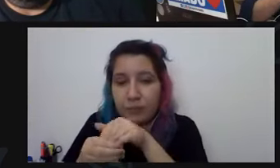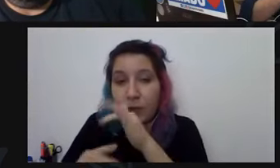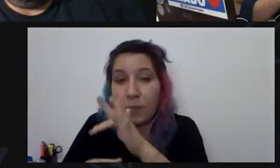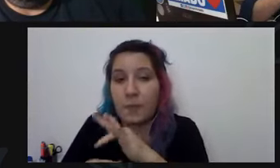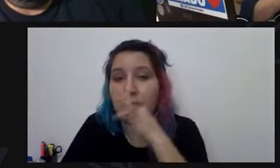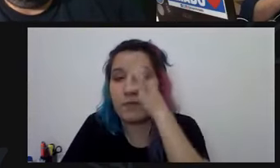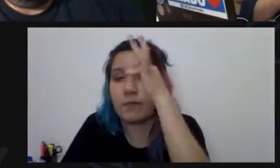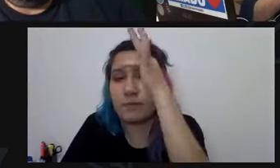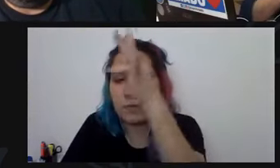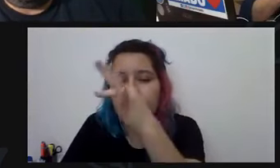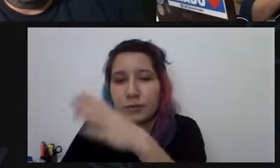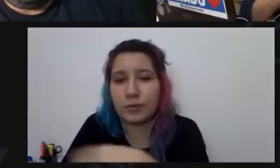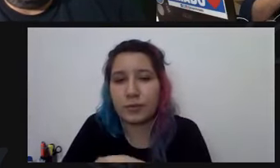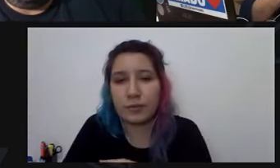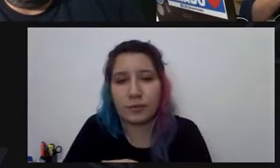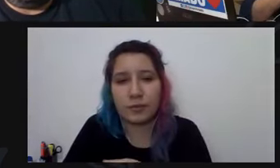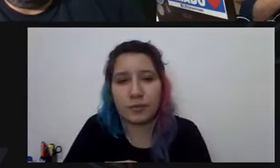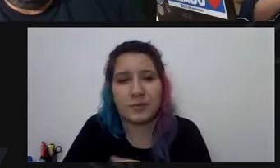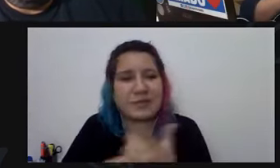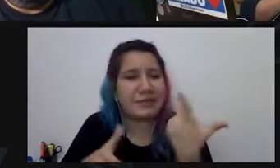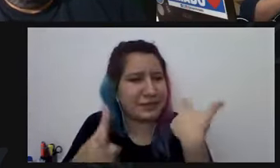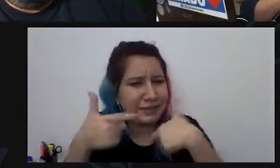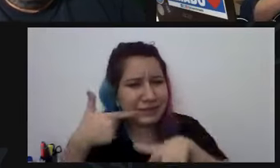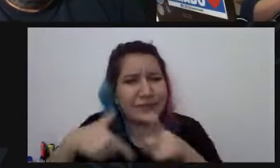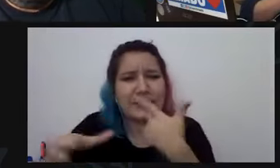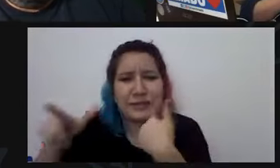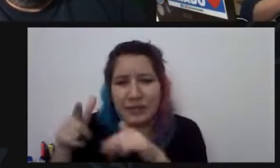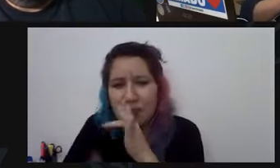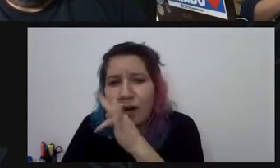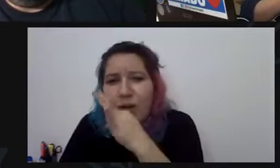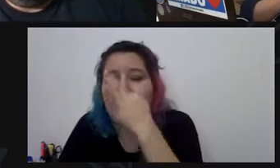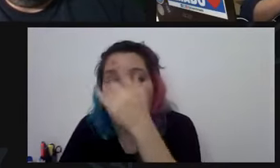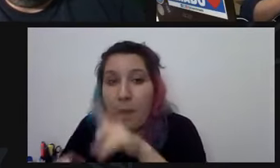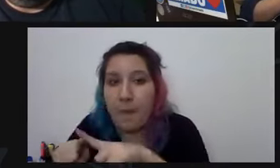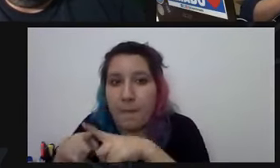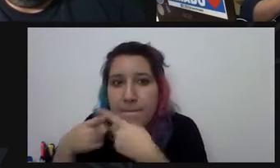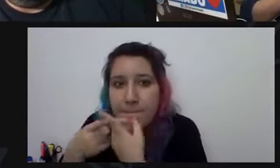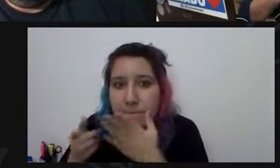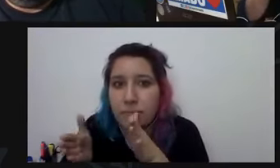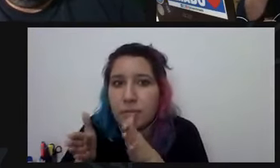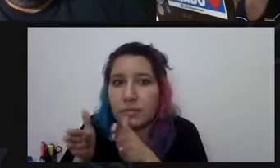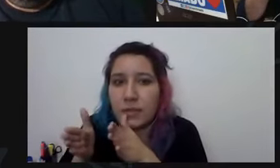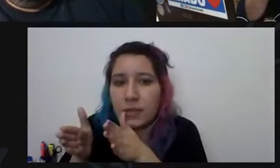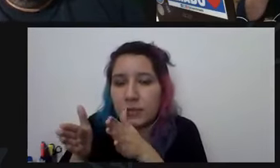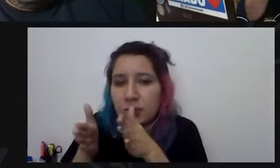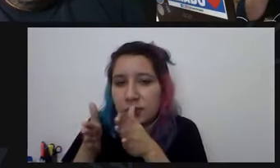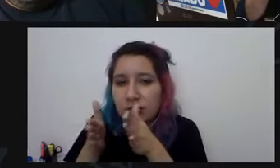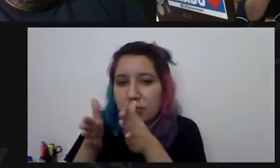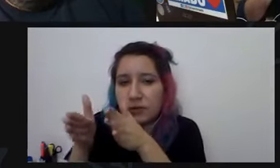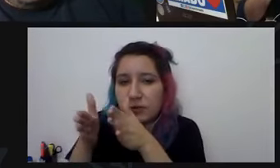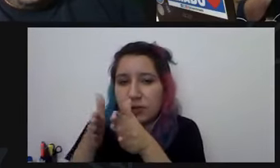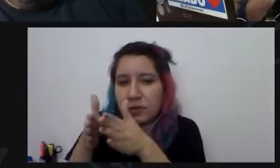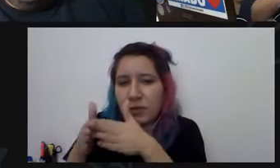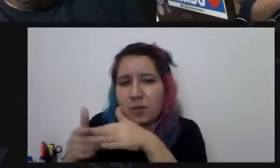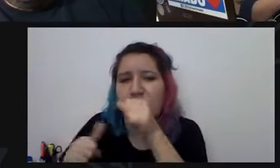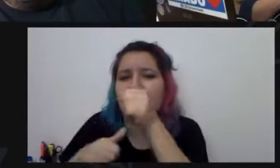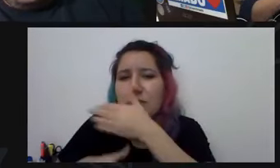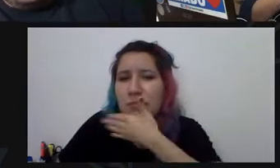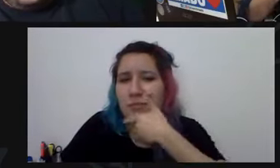futuro. Renato, muito trabalho pela frente, mas nossa cidade tem caminho sim para mudar. Tem,